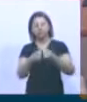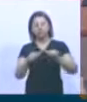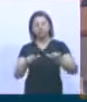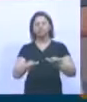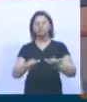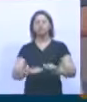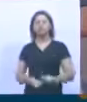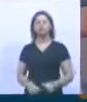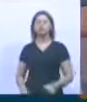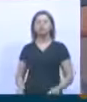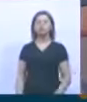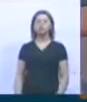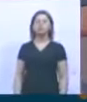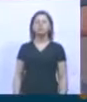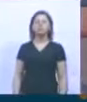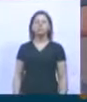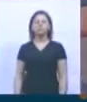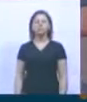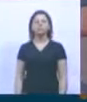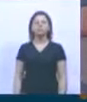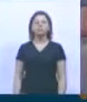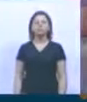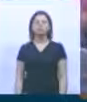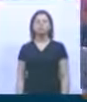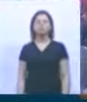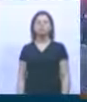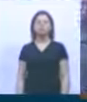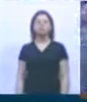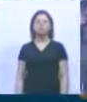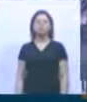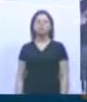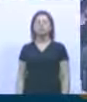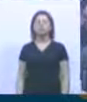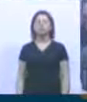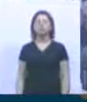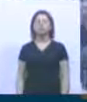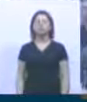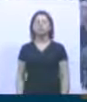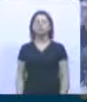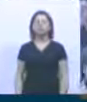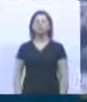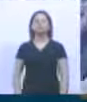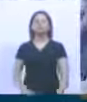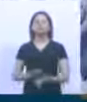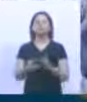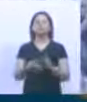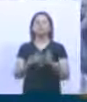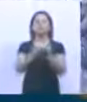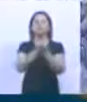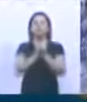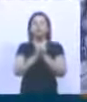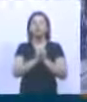e confio que para sempre, com confiança na sua voz e cante: